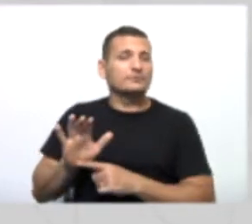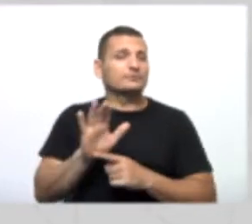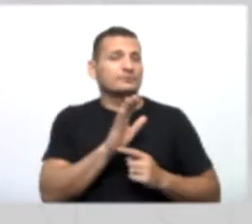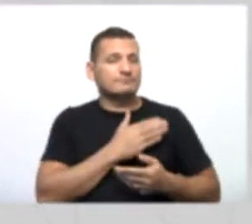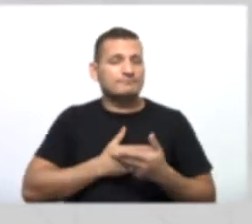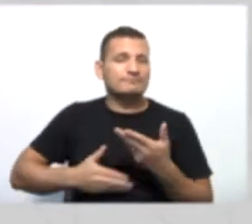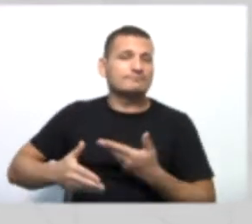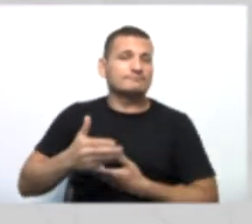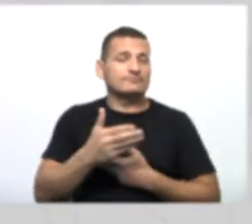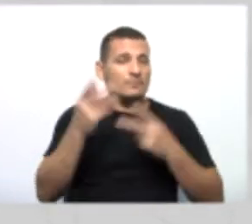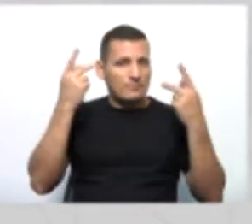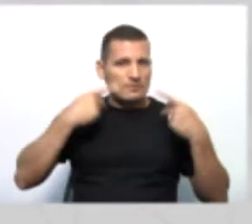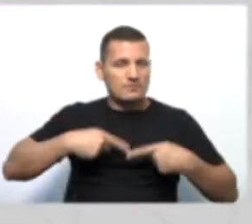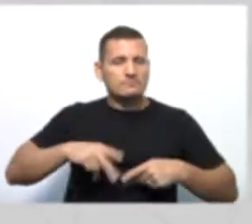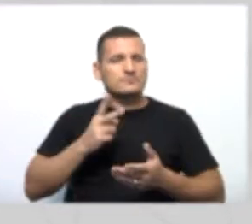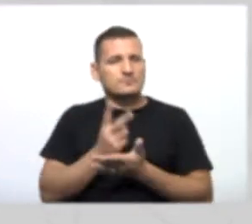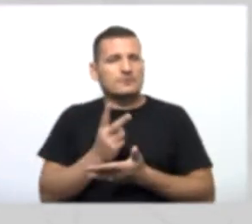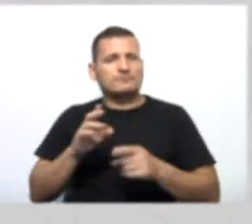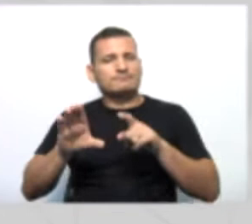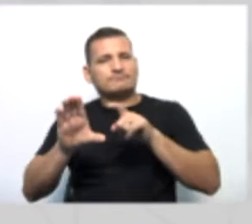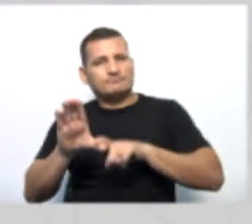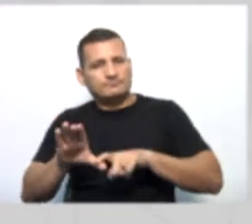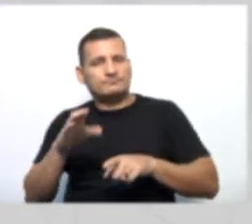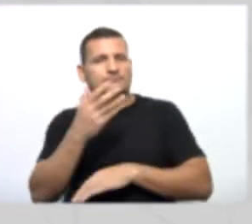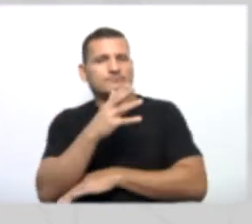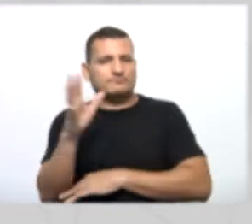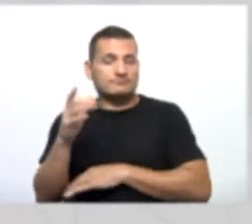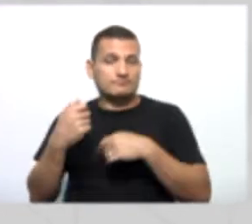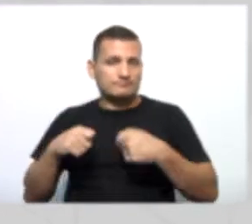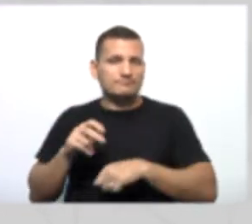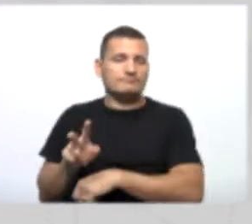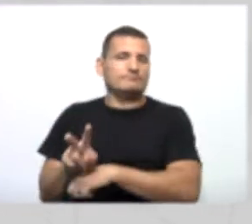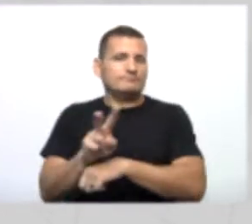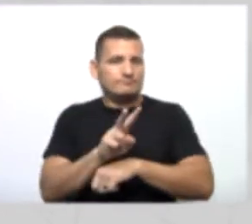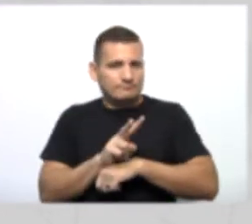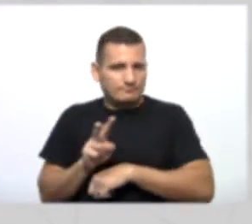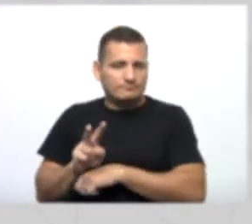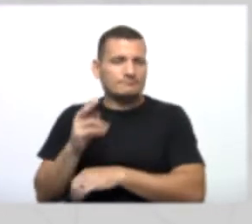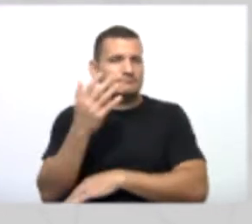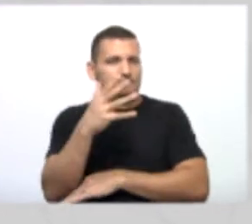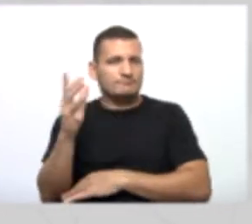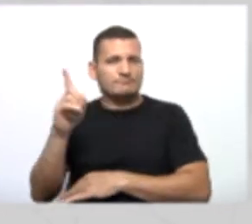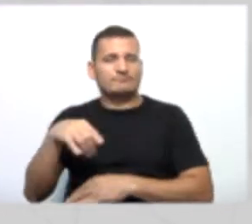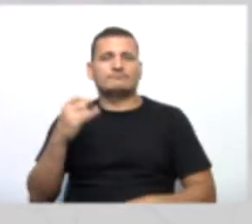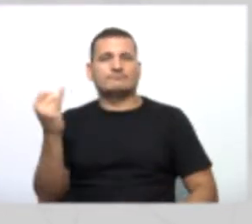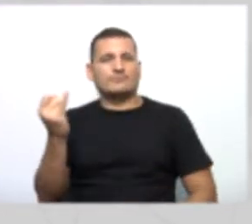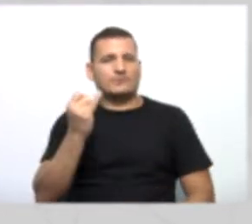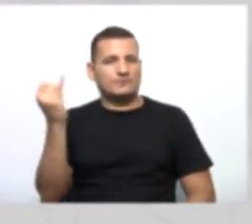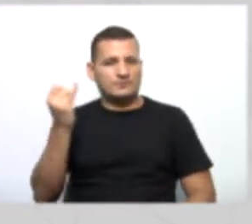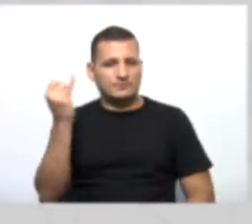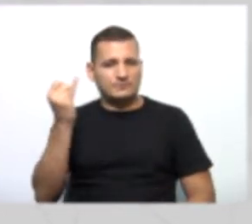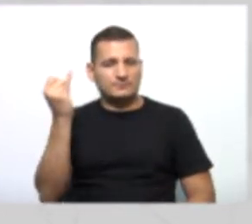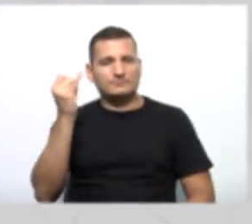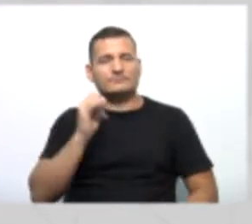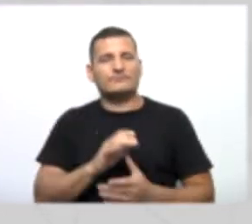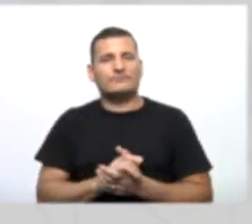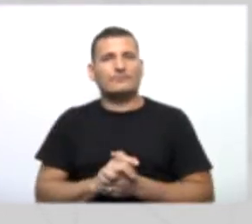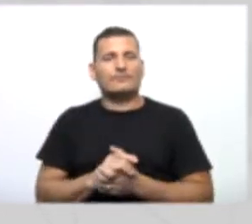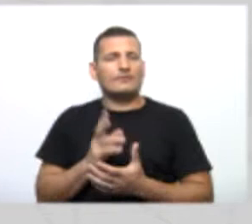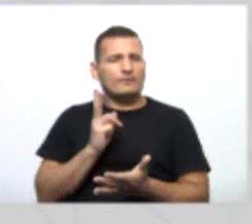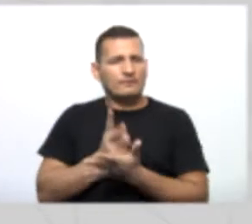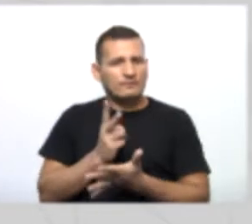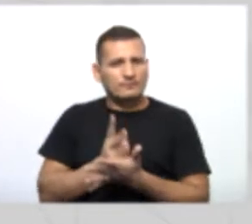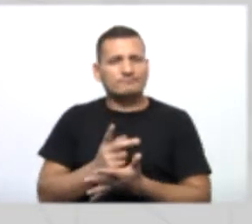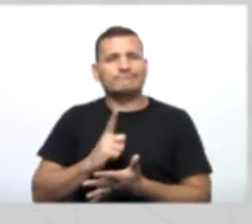sempre dependerá da natureza. Necessidade de preservar o meio ambiente realmente é fundamental. Sempre